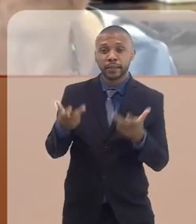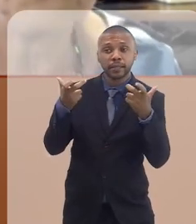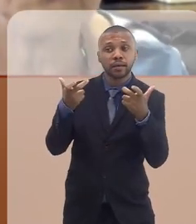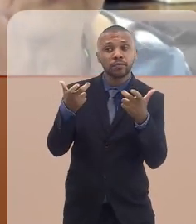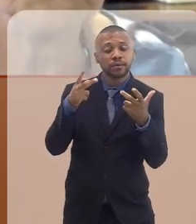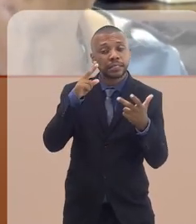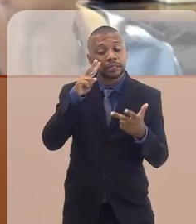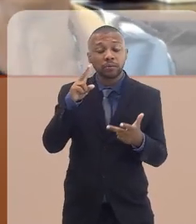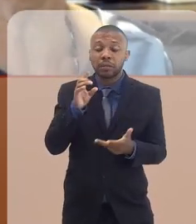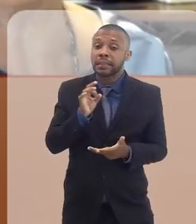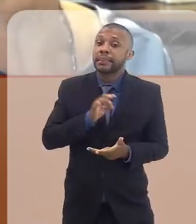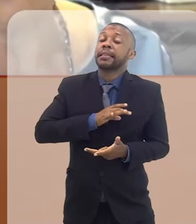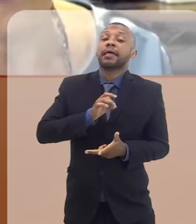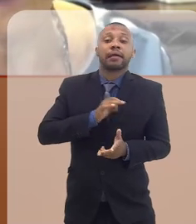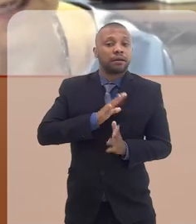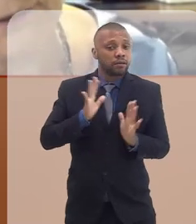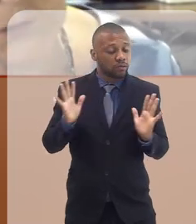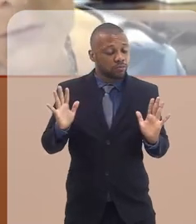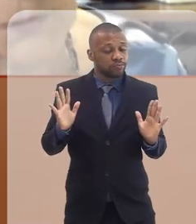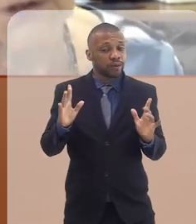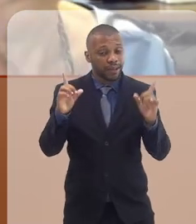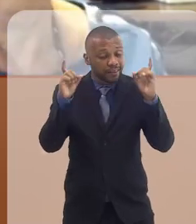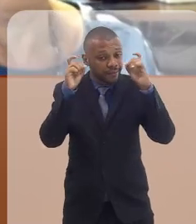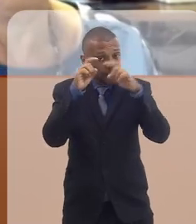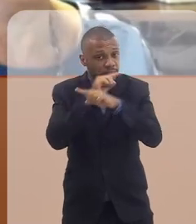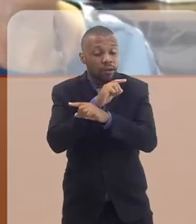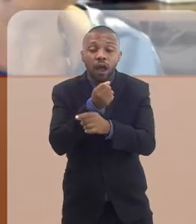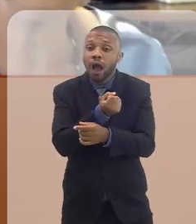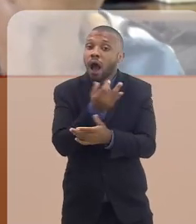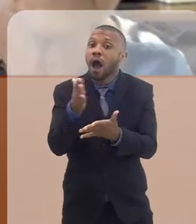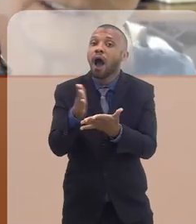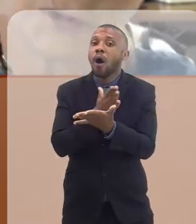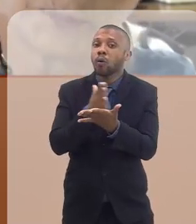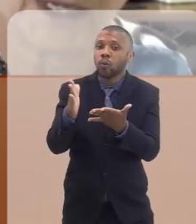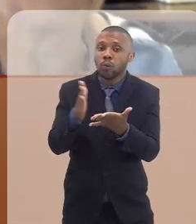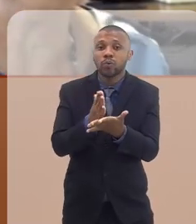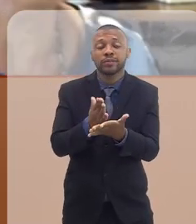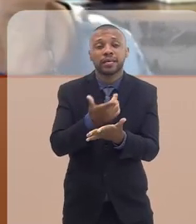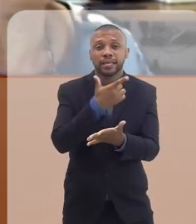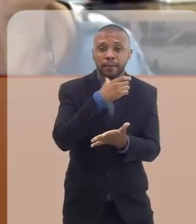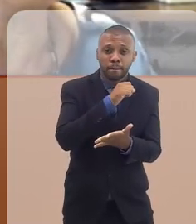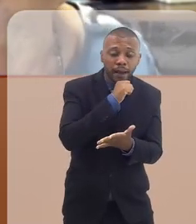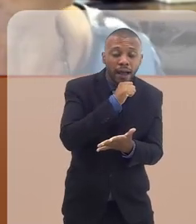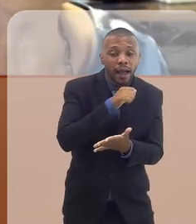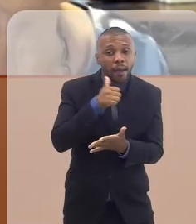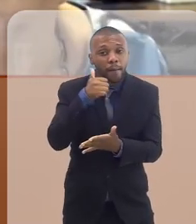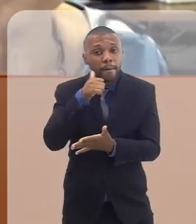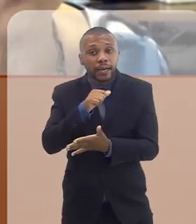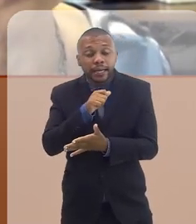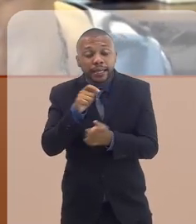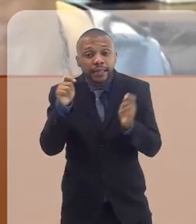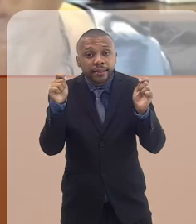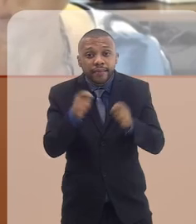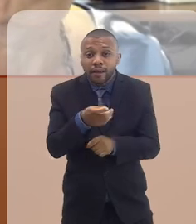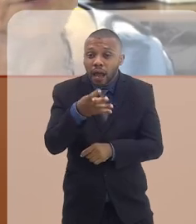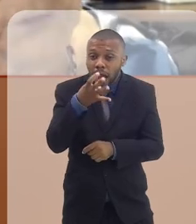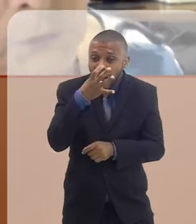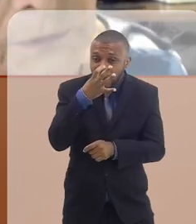Eu vejo isso como muito temerário. Alguns desses pais deveriam